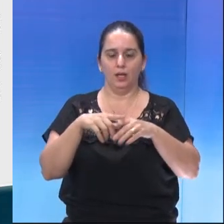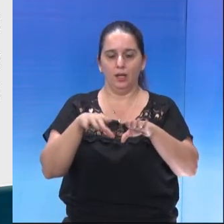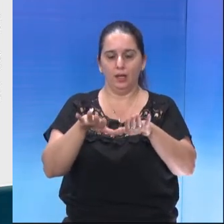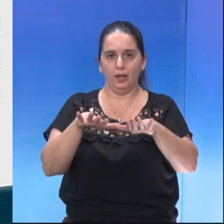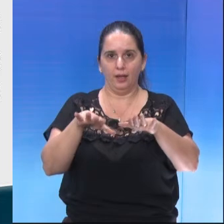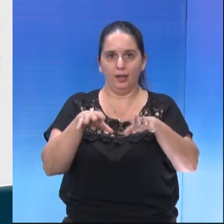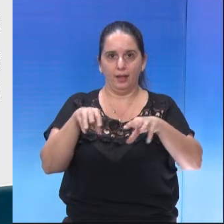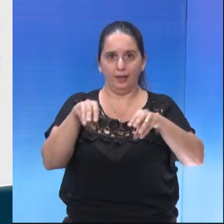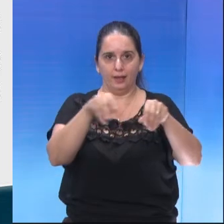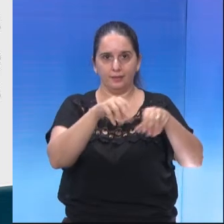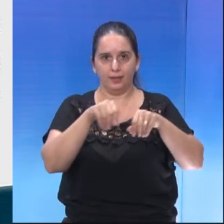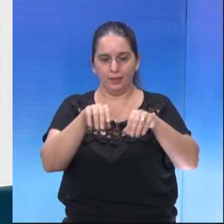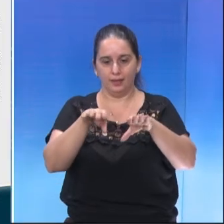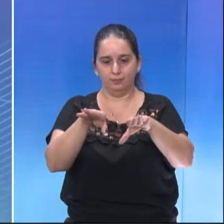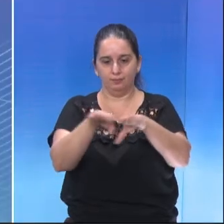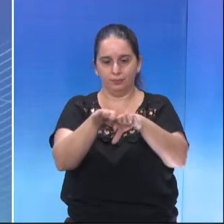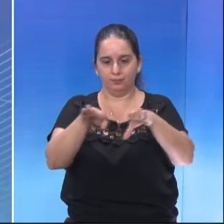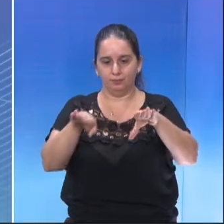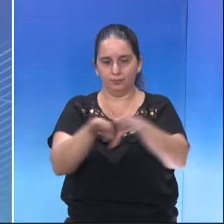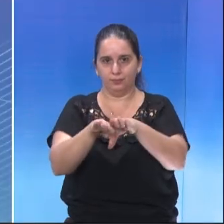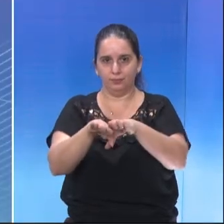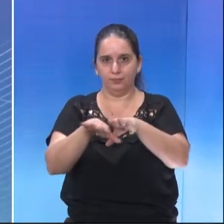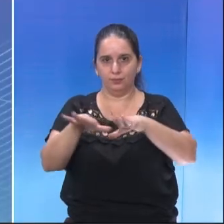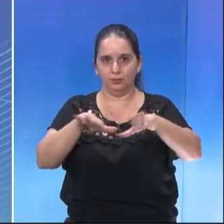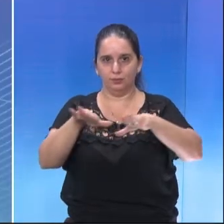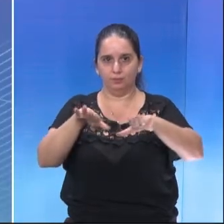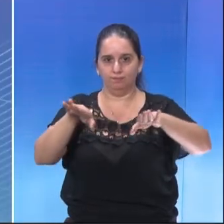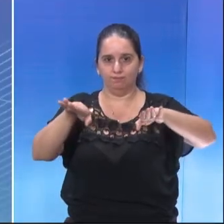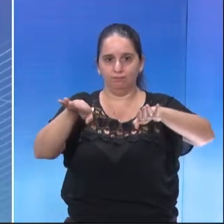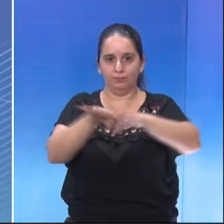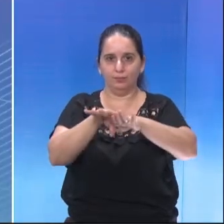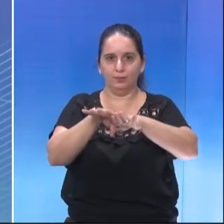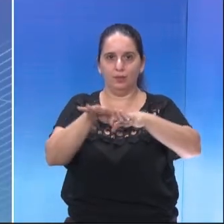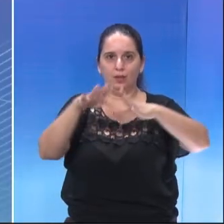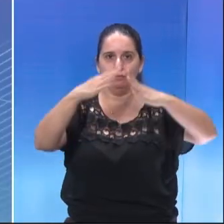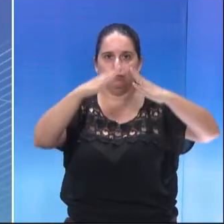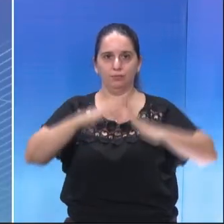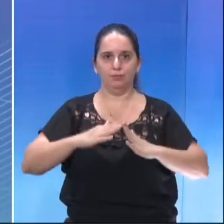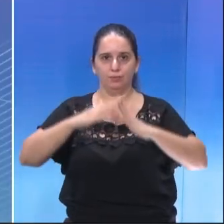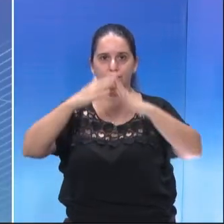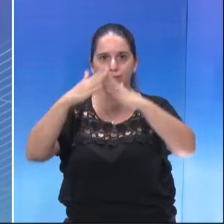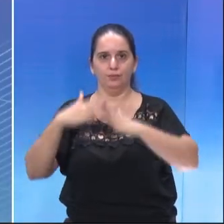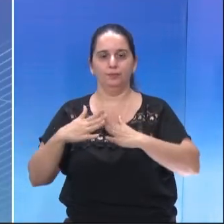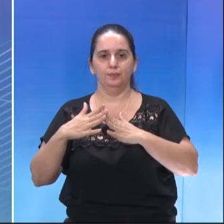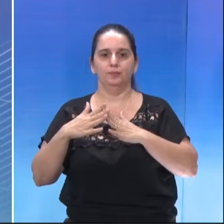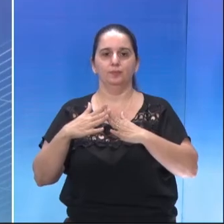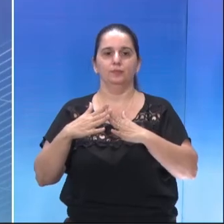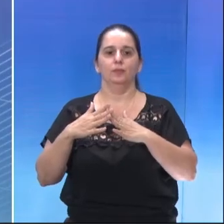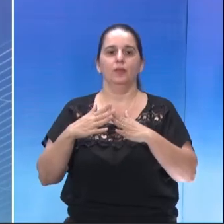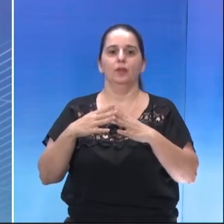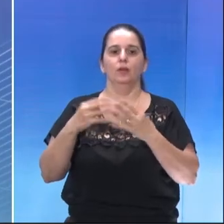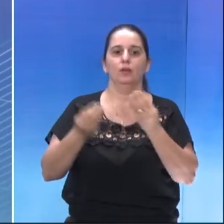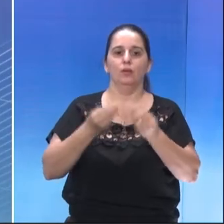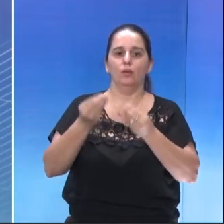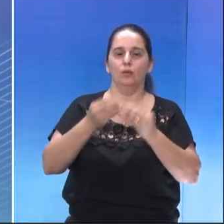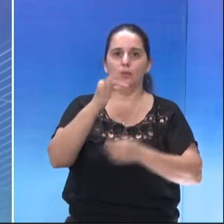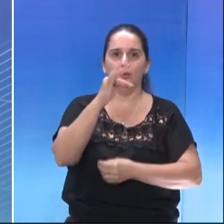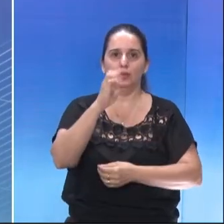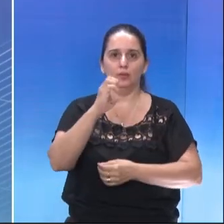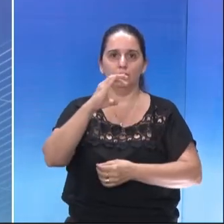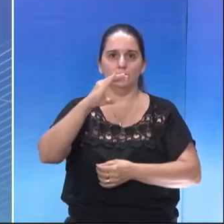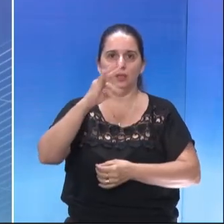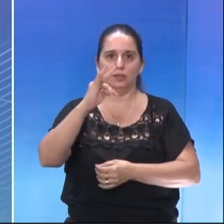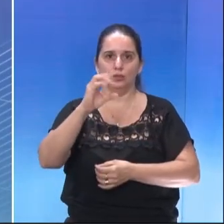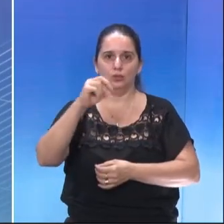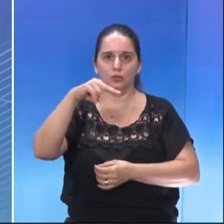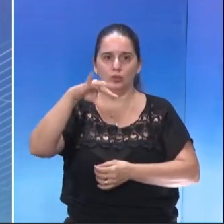sísmica nesse local, o encontro das placas, os choques entre as placas, você vai ter esse movimento aí, tá? Essa formação